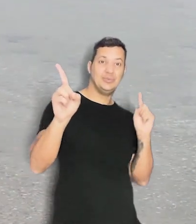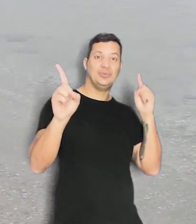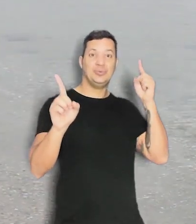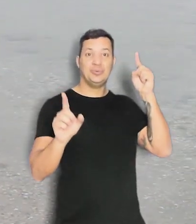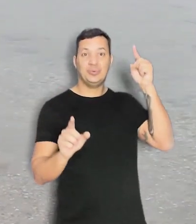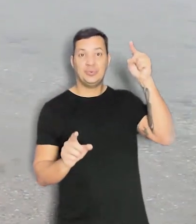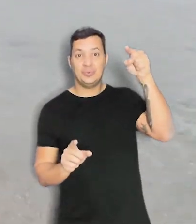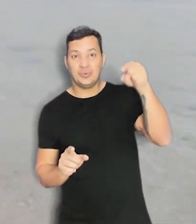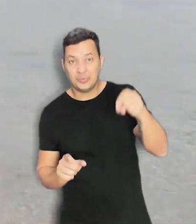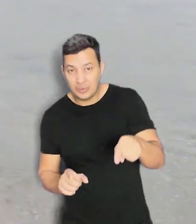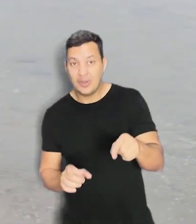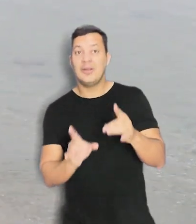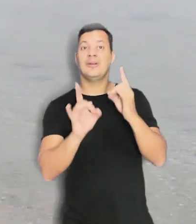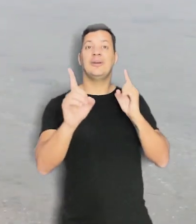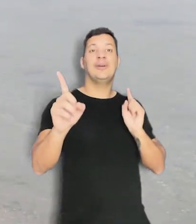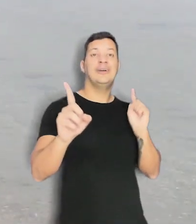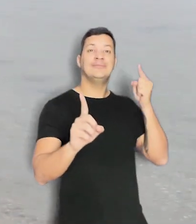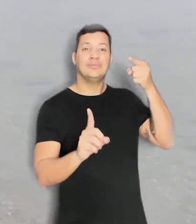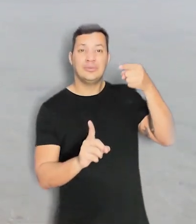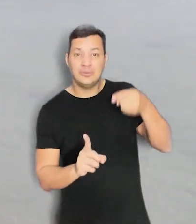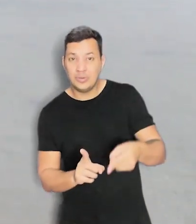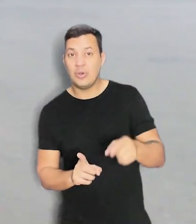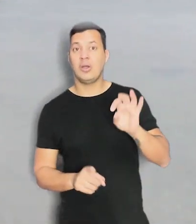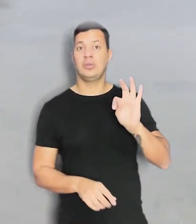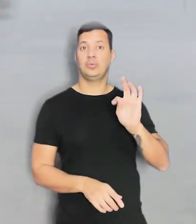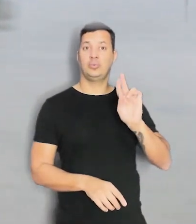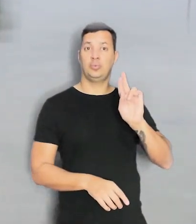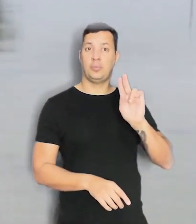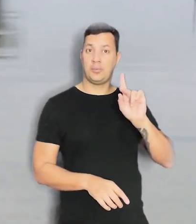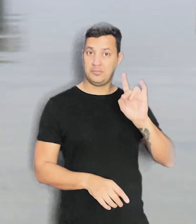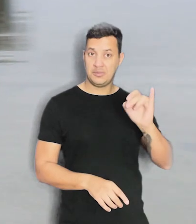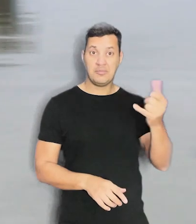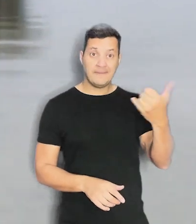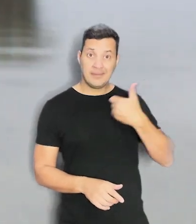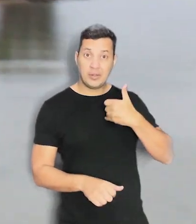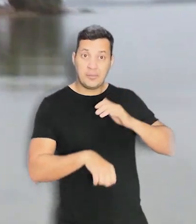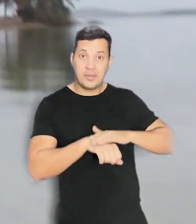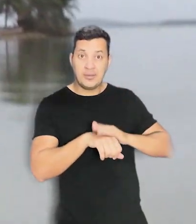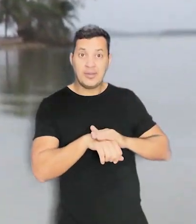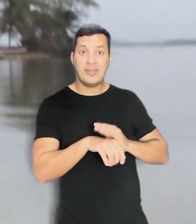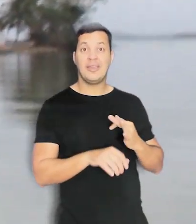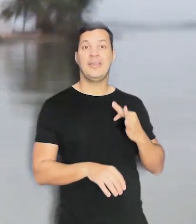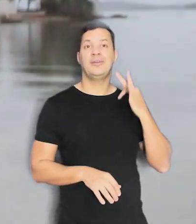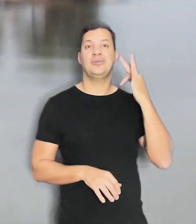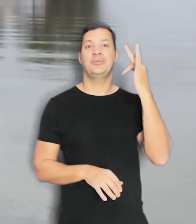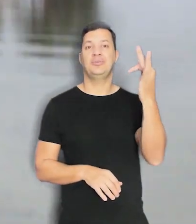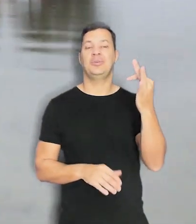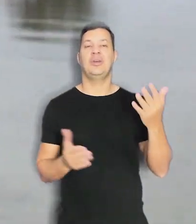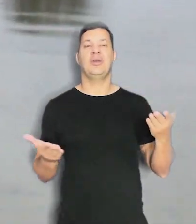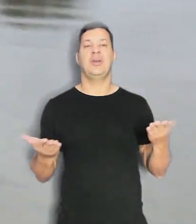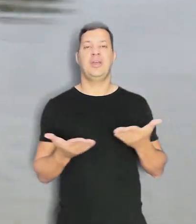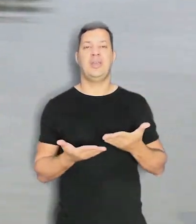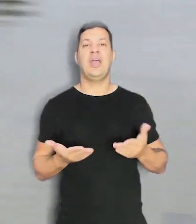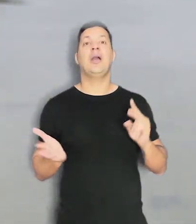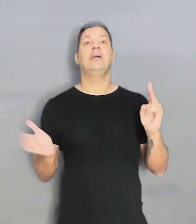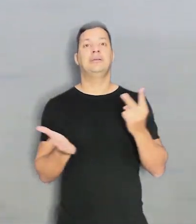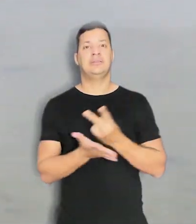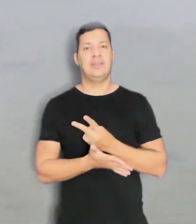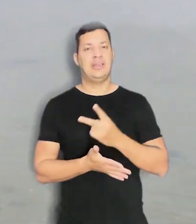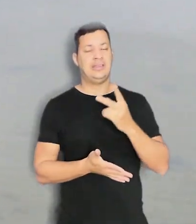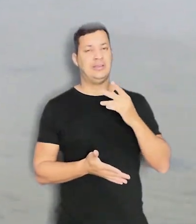tupi. O Piaga nos disse que breve seria a que nos inflige cruel